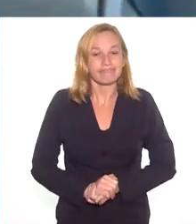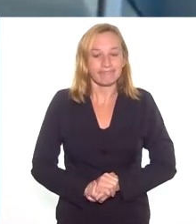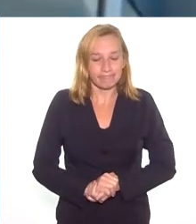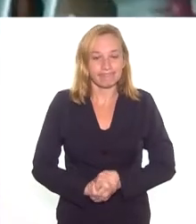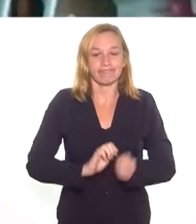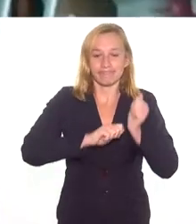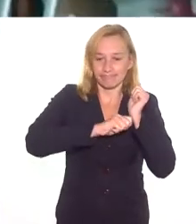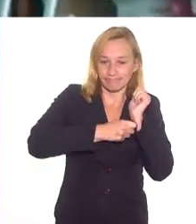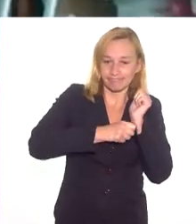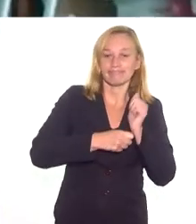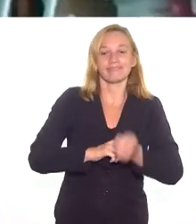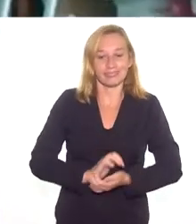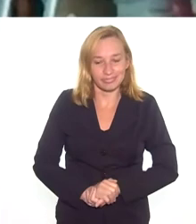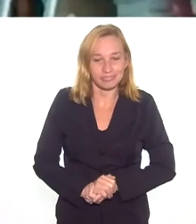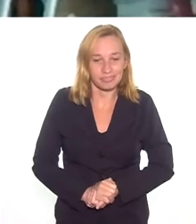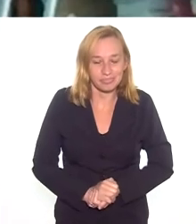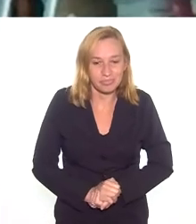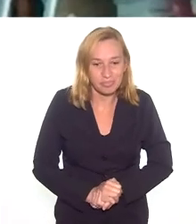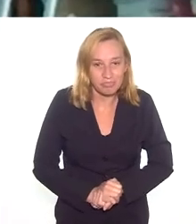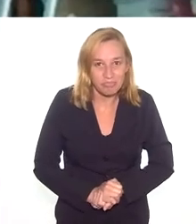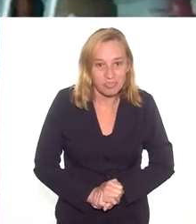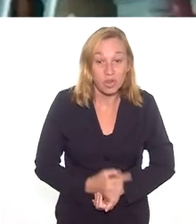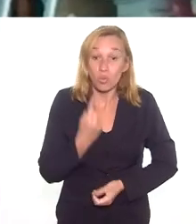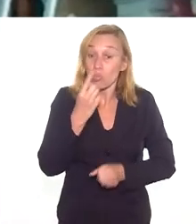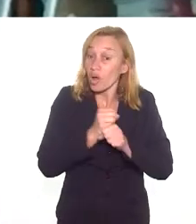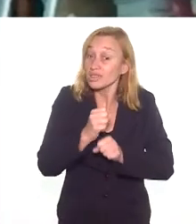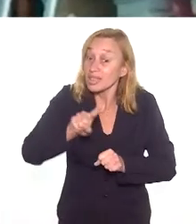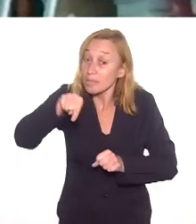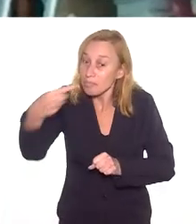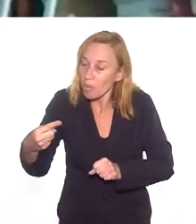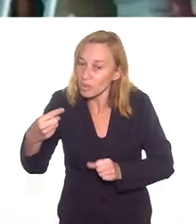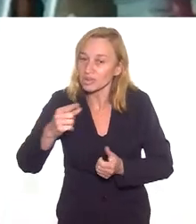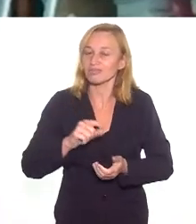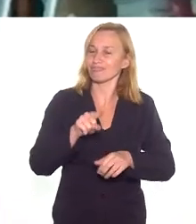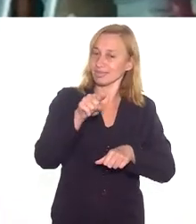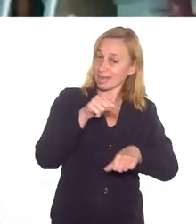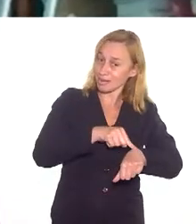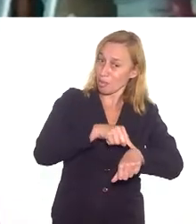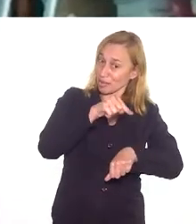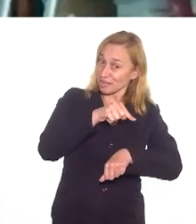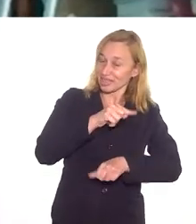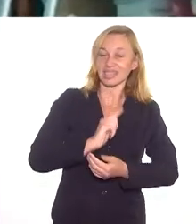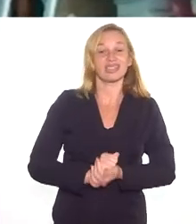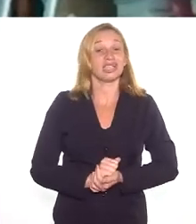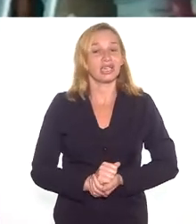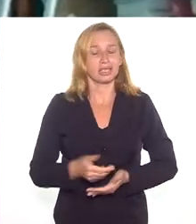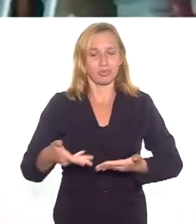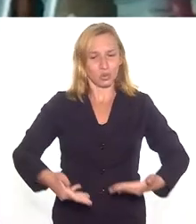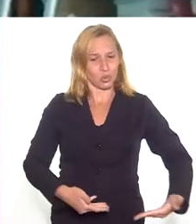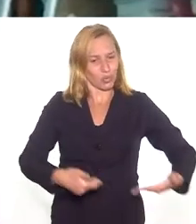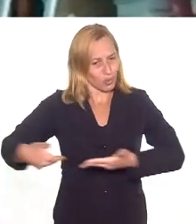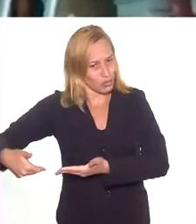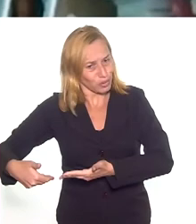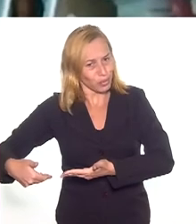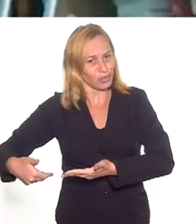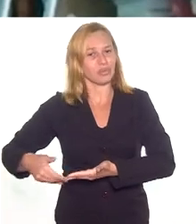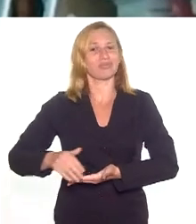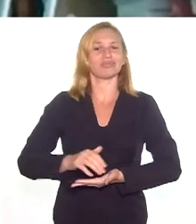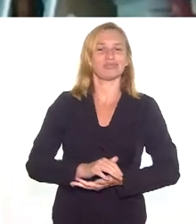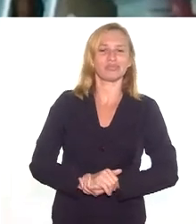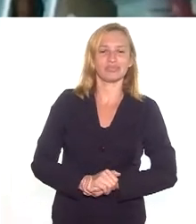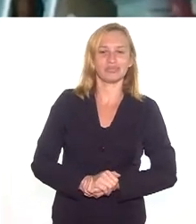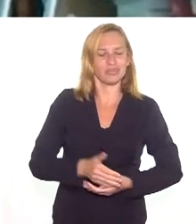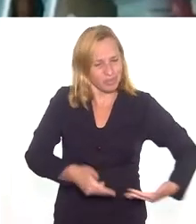né? O segredo do Zé Maria. Então, portanto, um ano depois, ele, naquele momento,